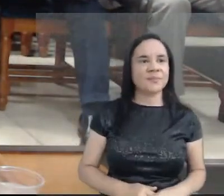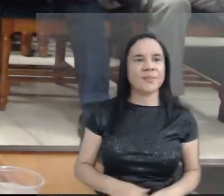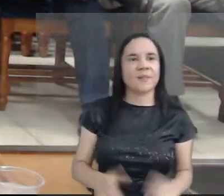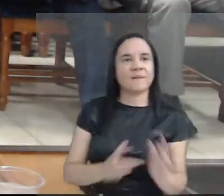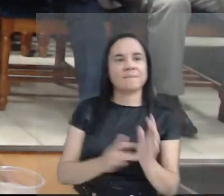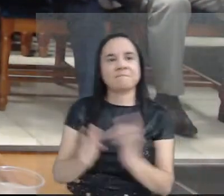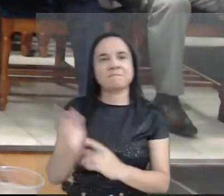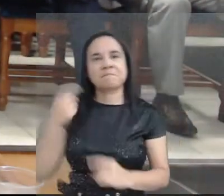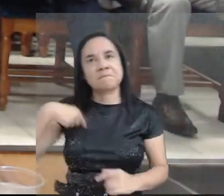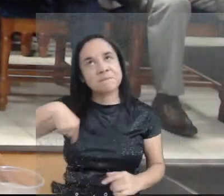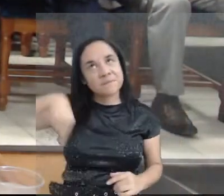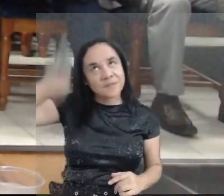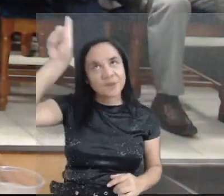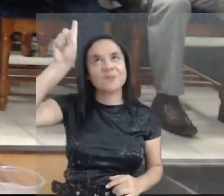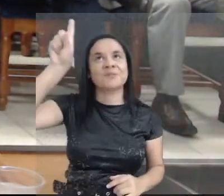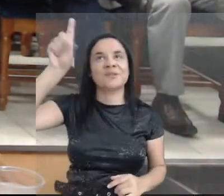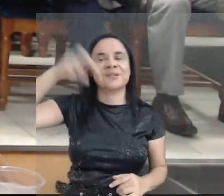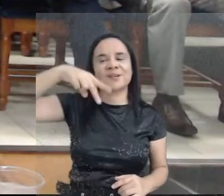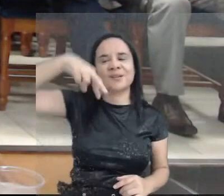Jesus vai aos céus.